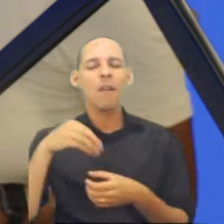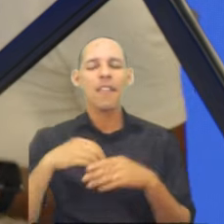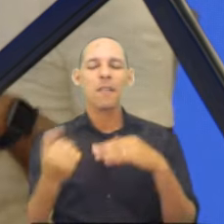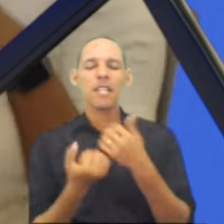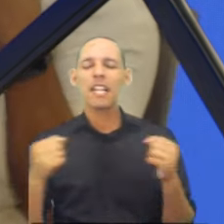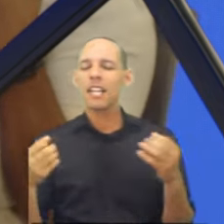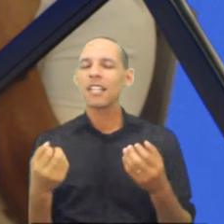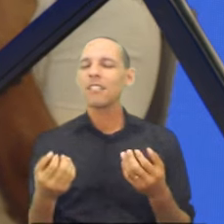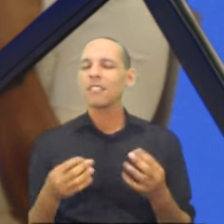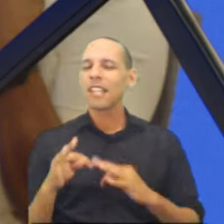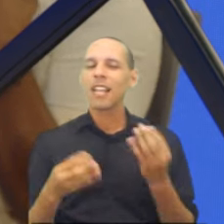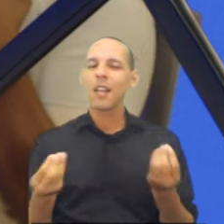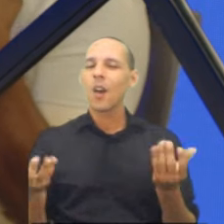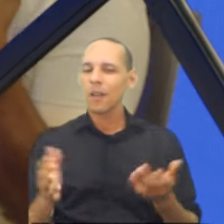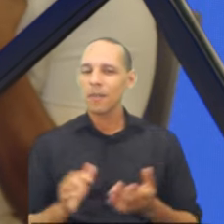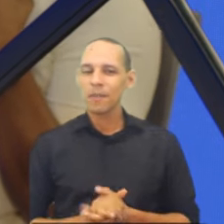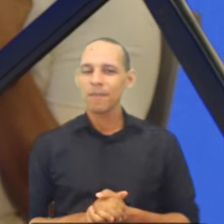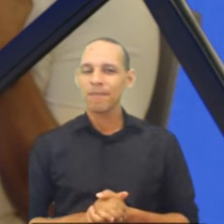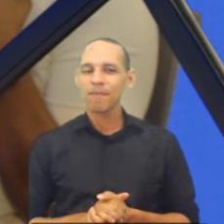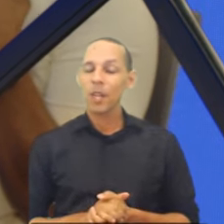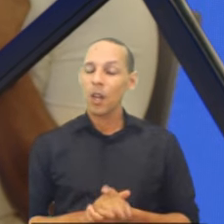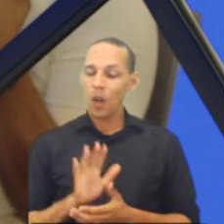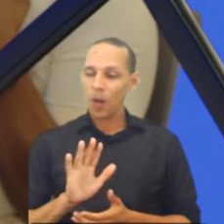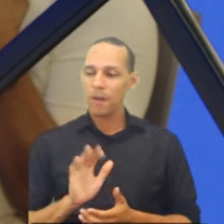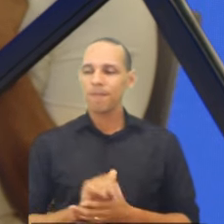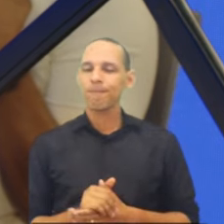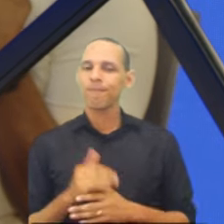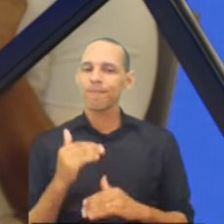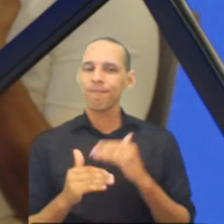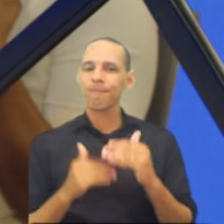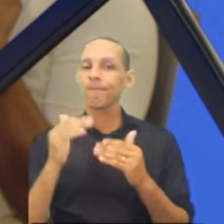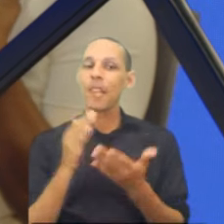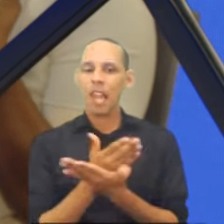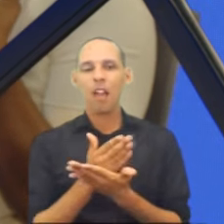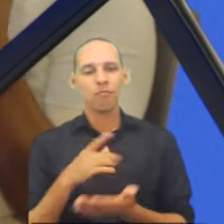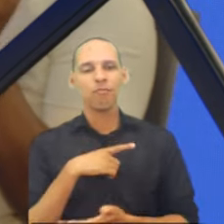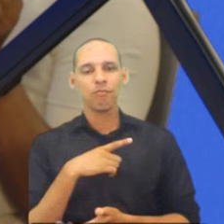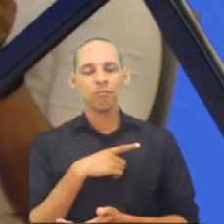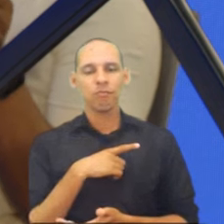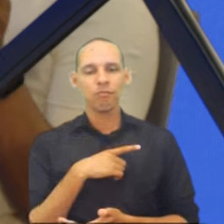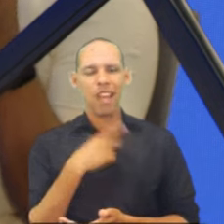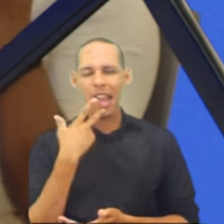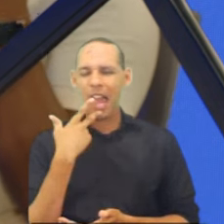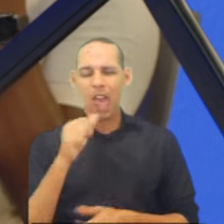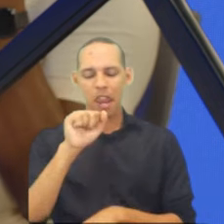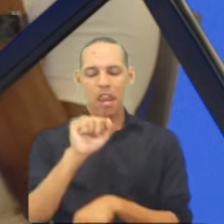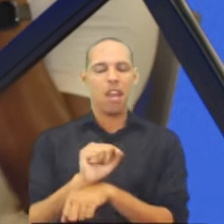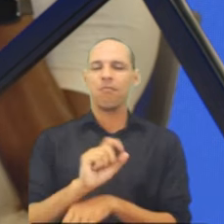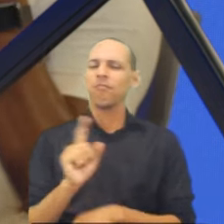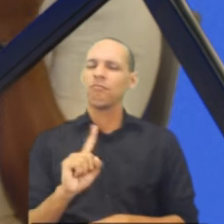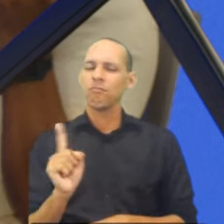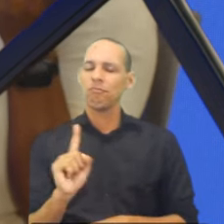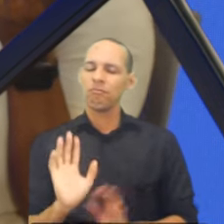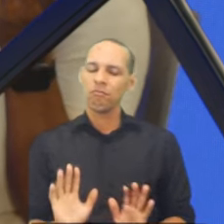empresas Olha tem tido alguns avanços fato não vou dizer que tá